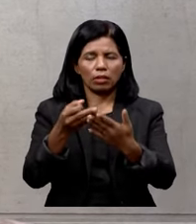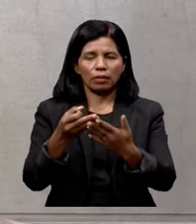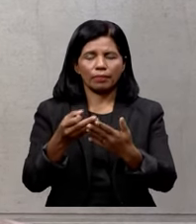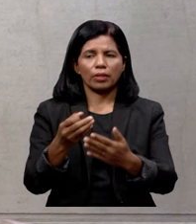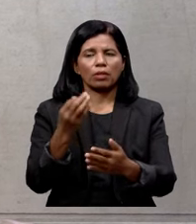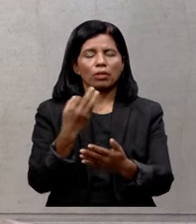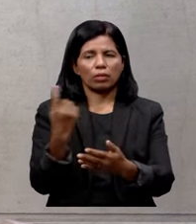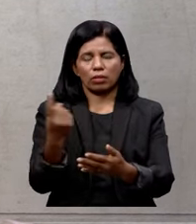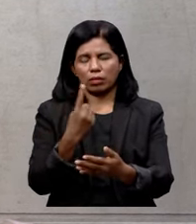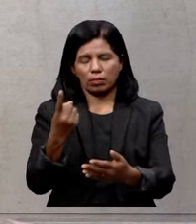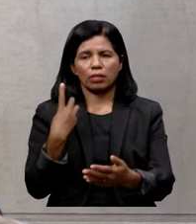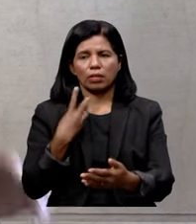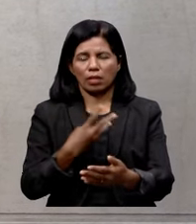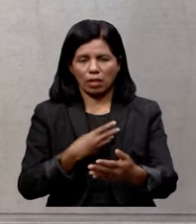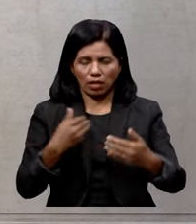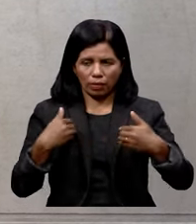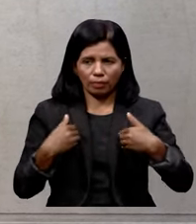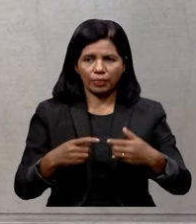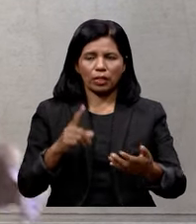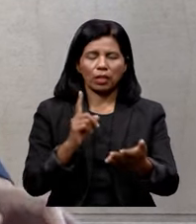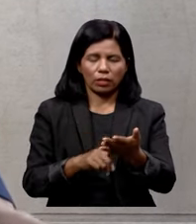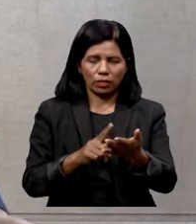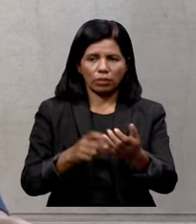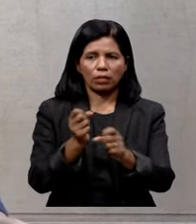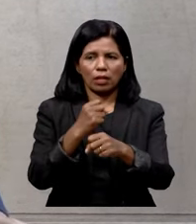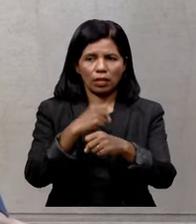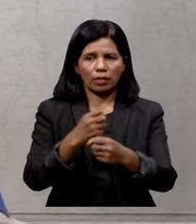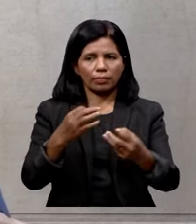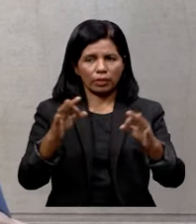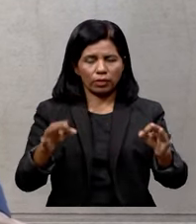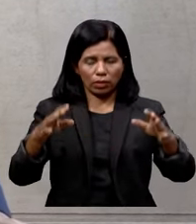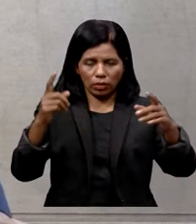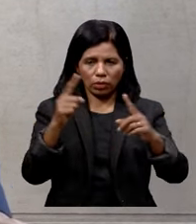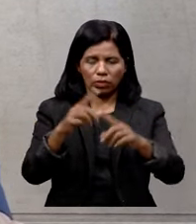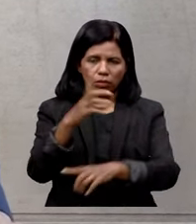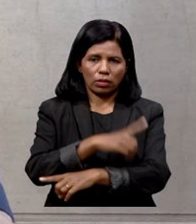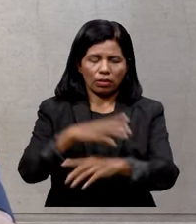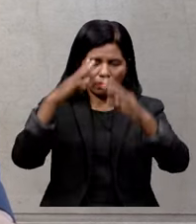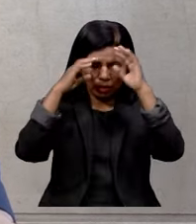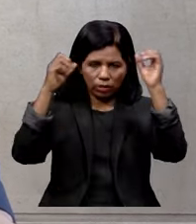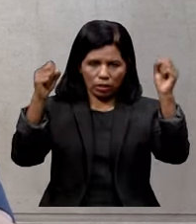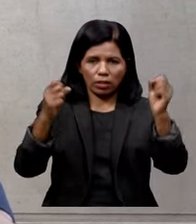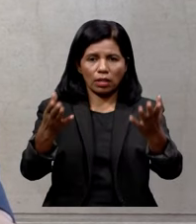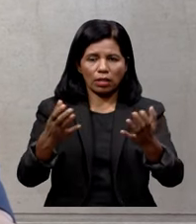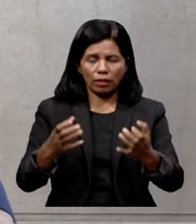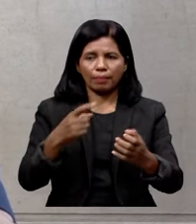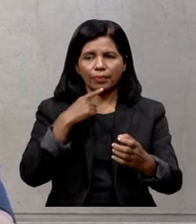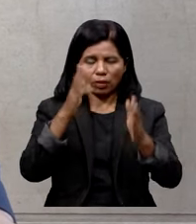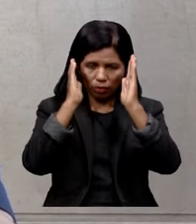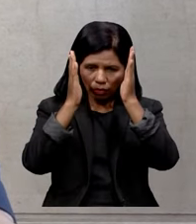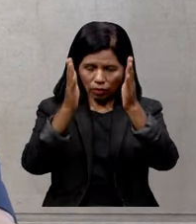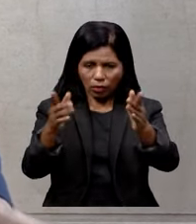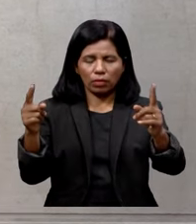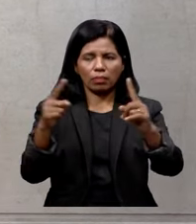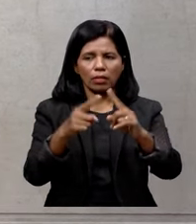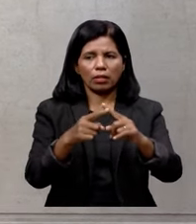financeiro de Itanerai que está retan. Discussão haloona, e hoje o presidente e a tendência a balio neba,